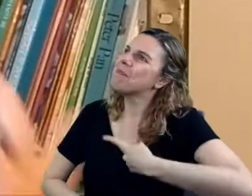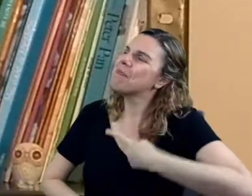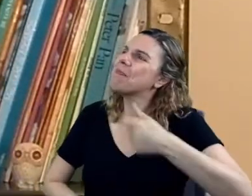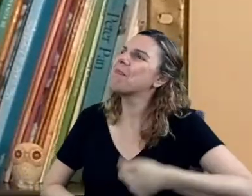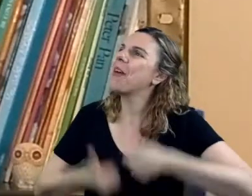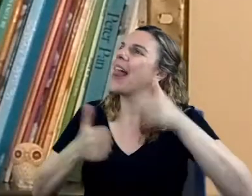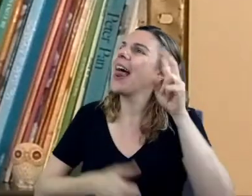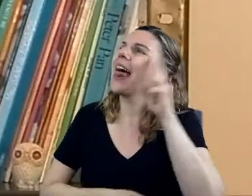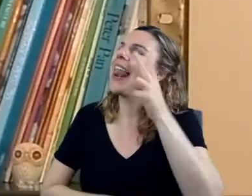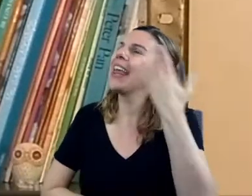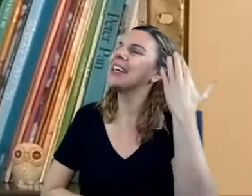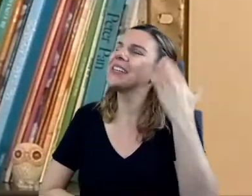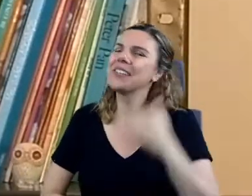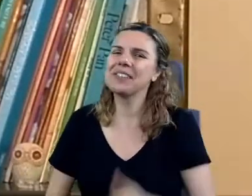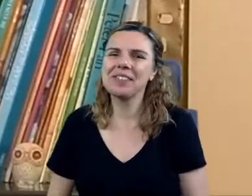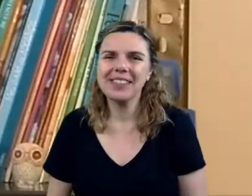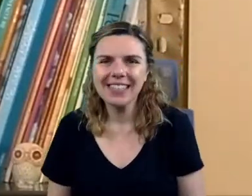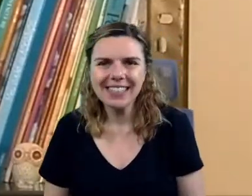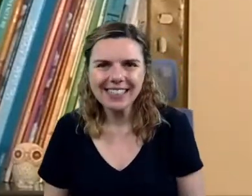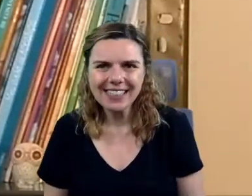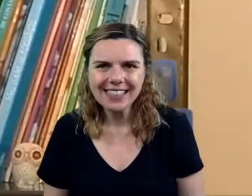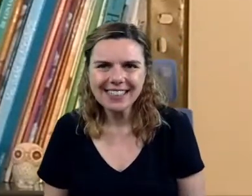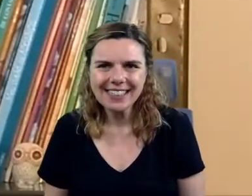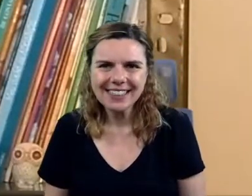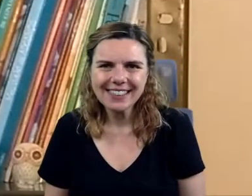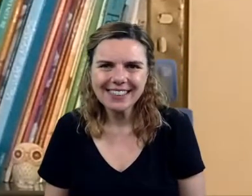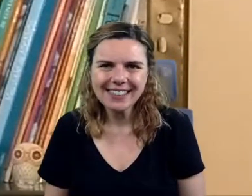suas melhores lembranças.